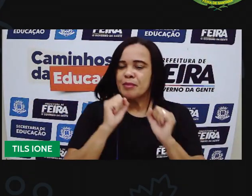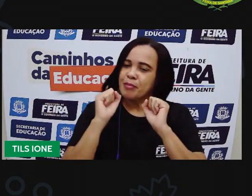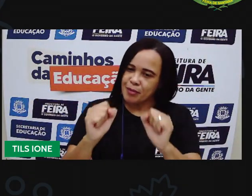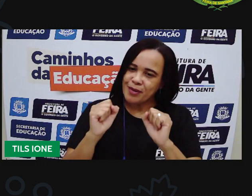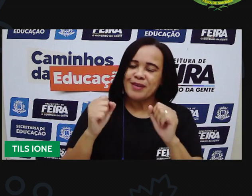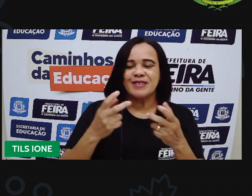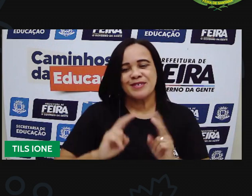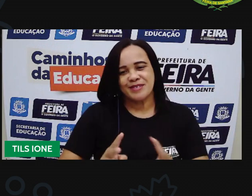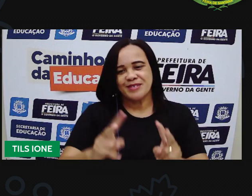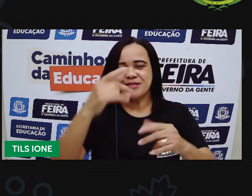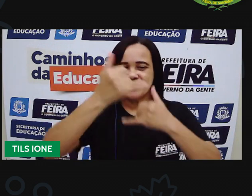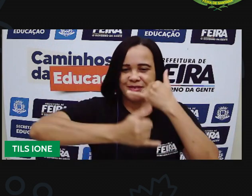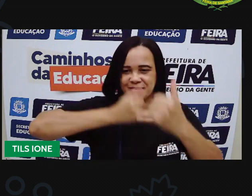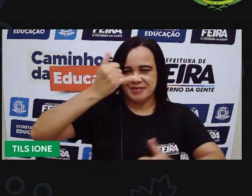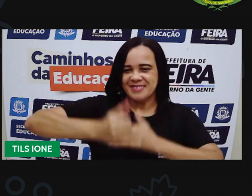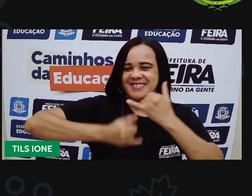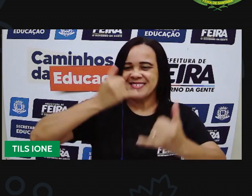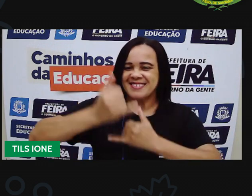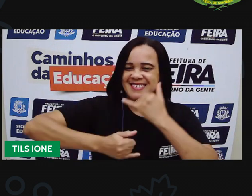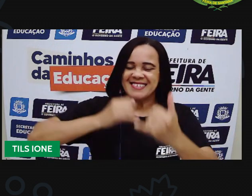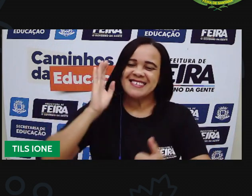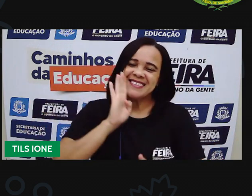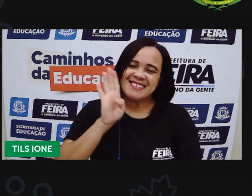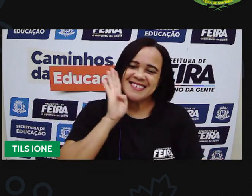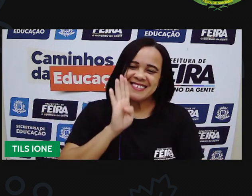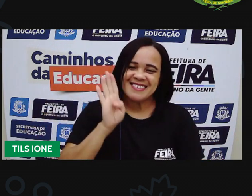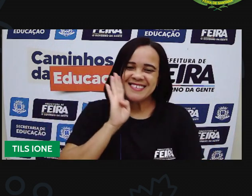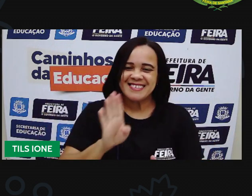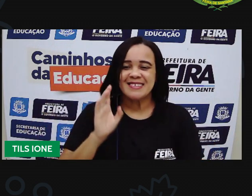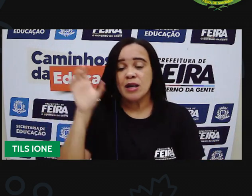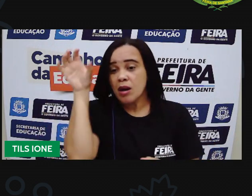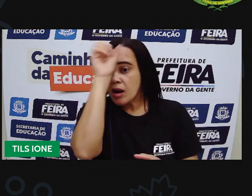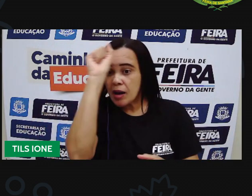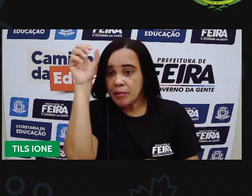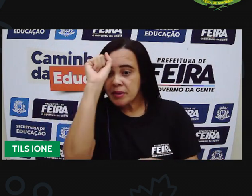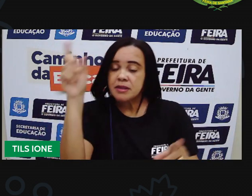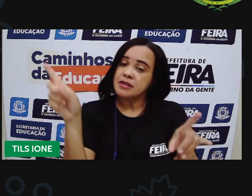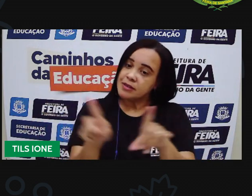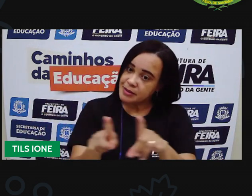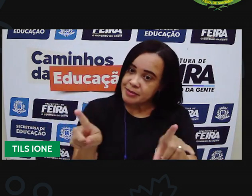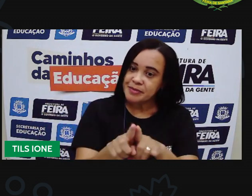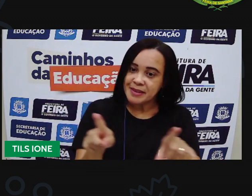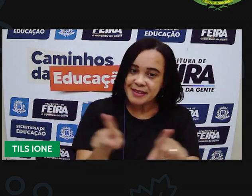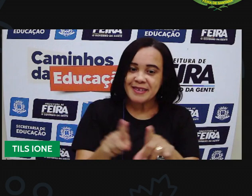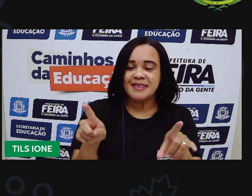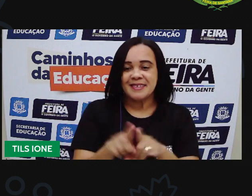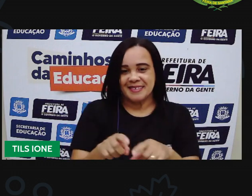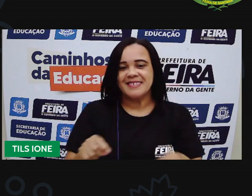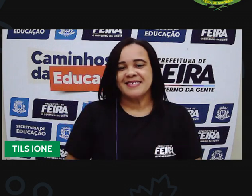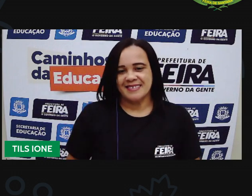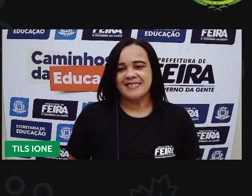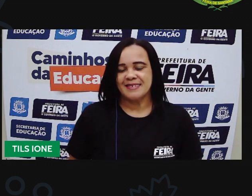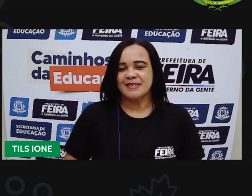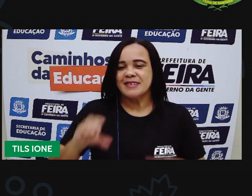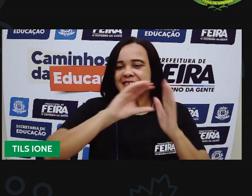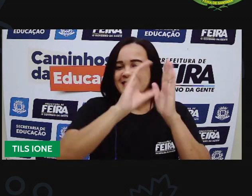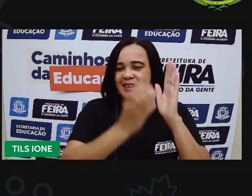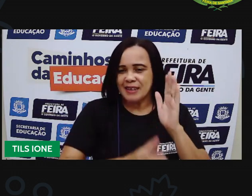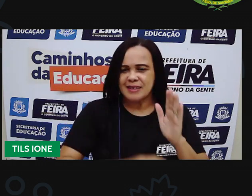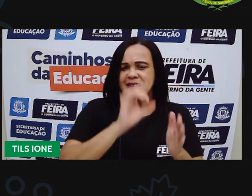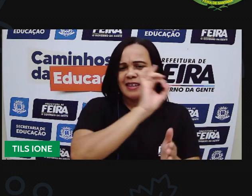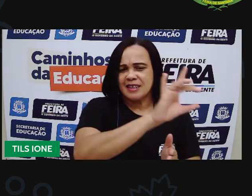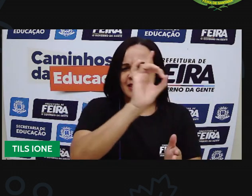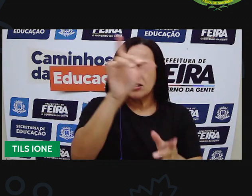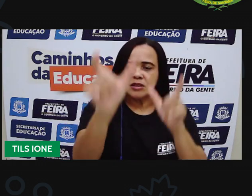casa brincando, se divertindo e aprendendo sobre as características das pessoas que